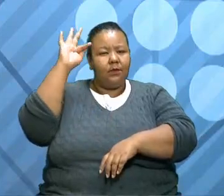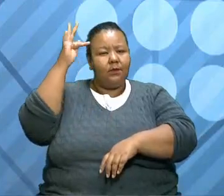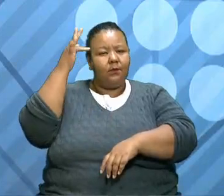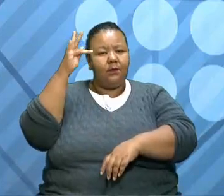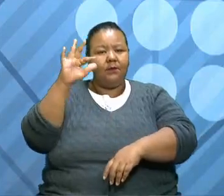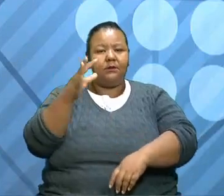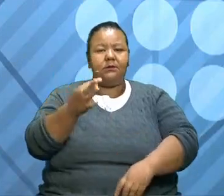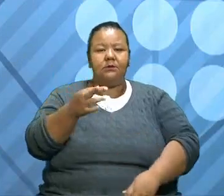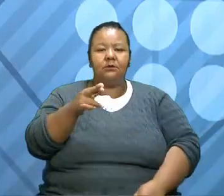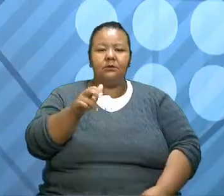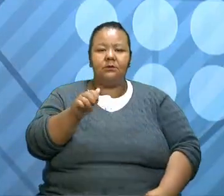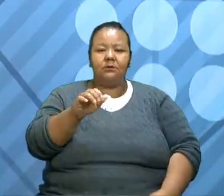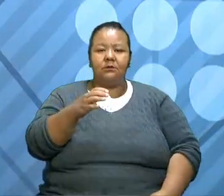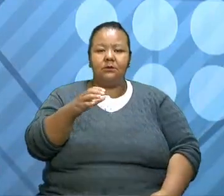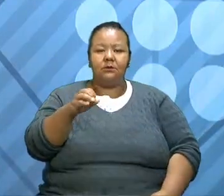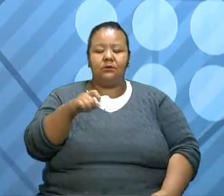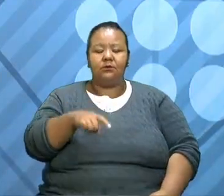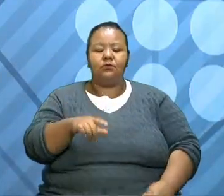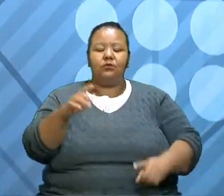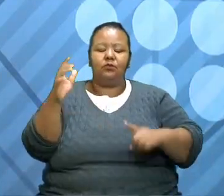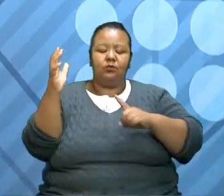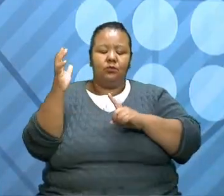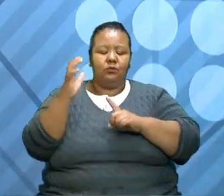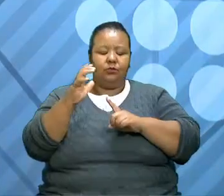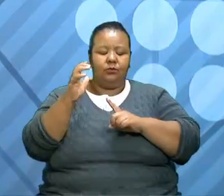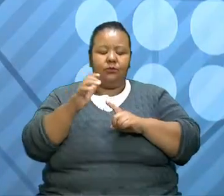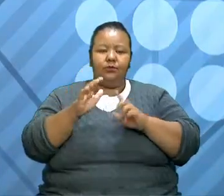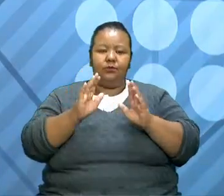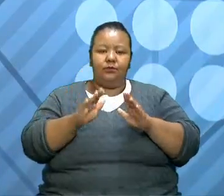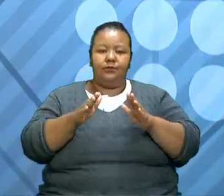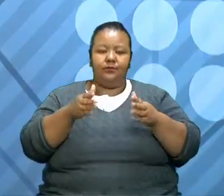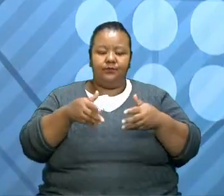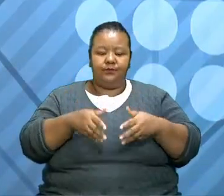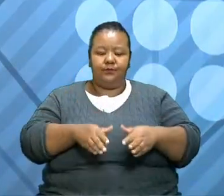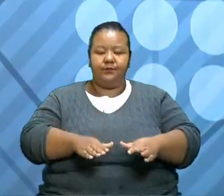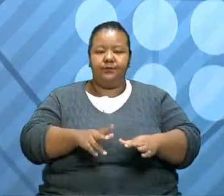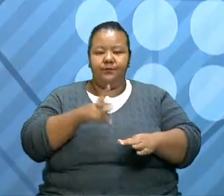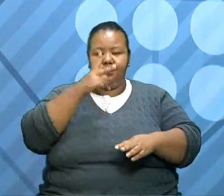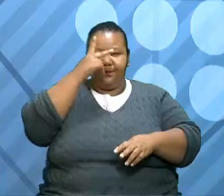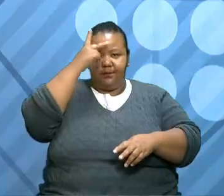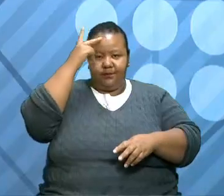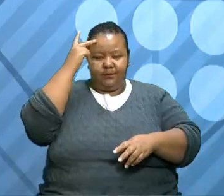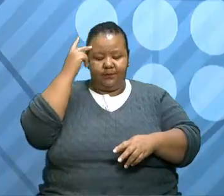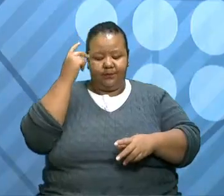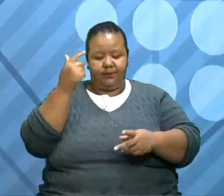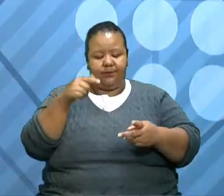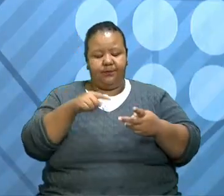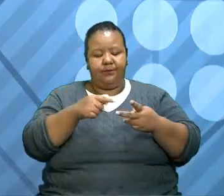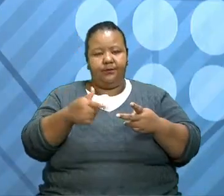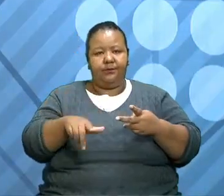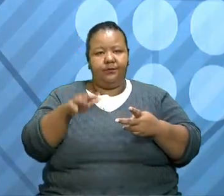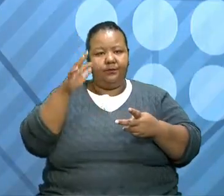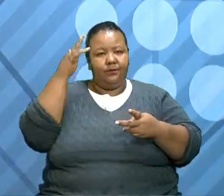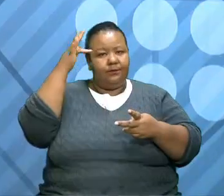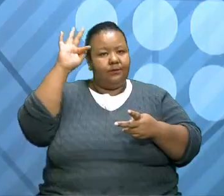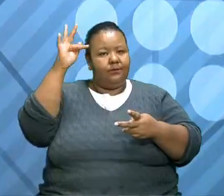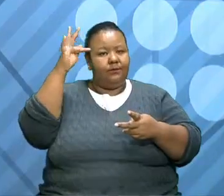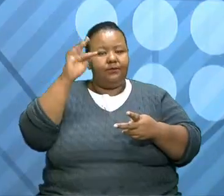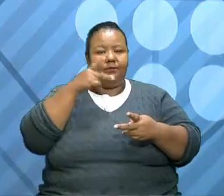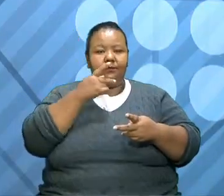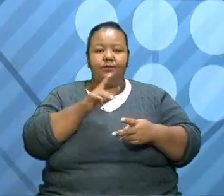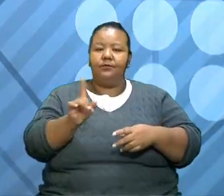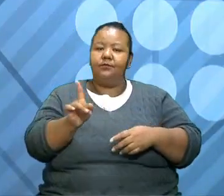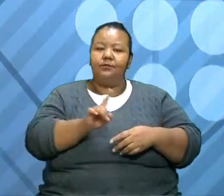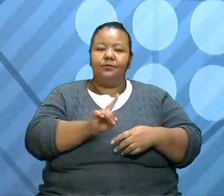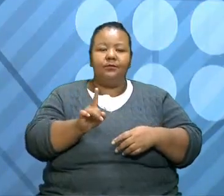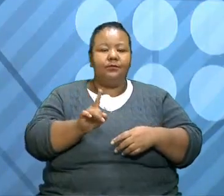isso vai influenciar, isso já nasce das pessoas. E aí, as outras teorias diz que não. Ela fala assim, olha,